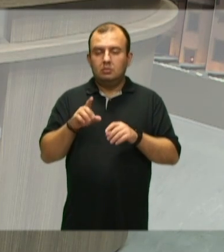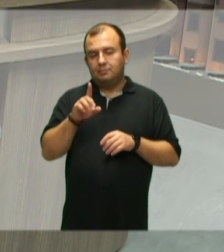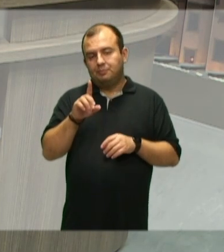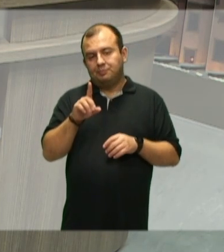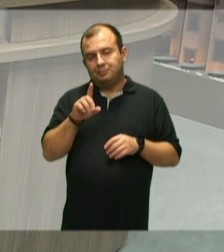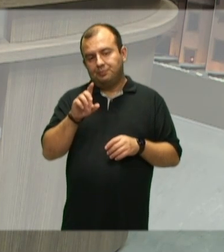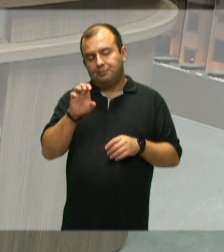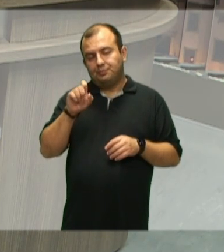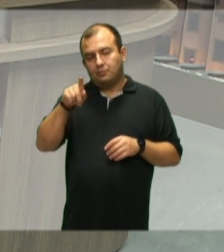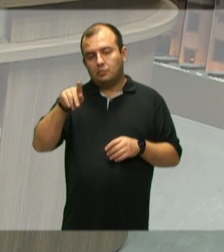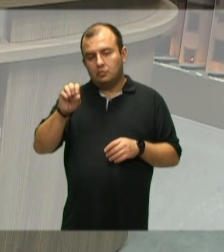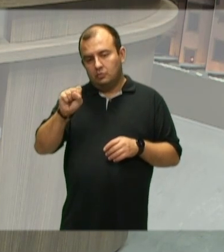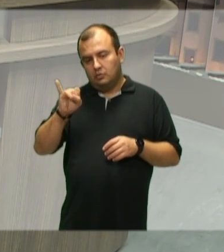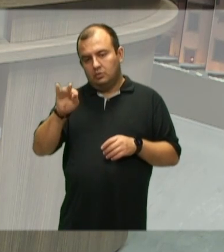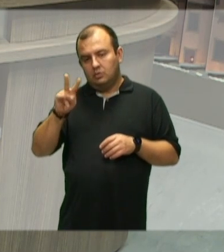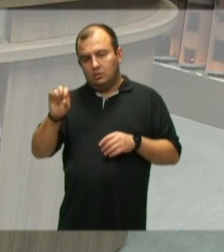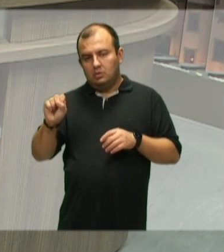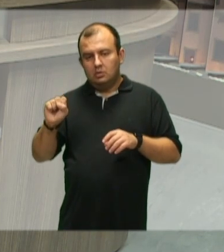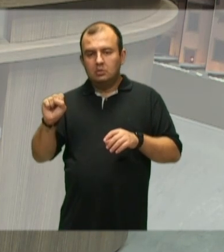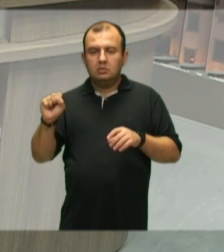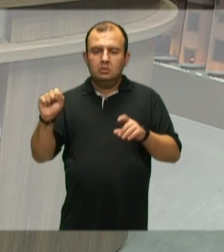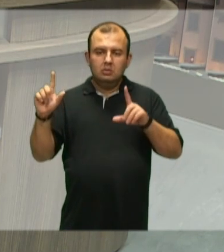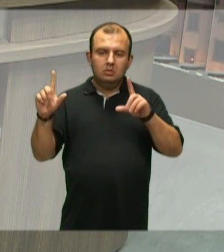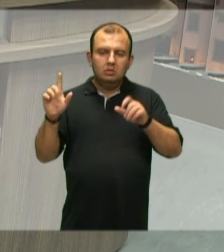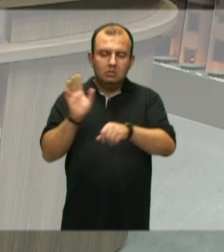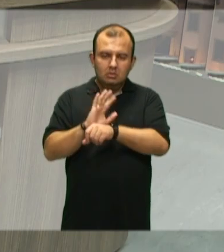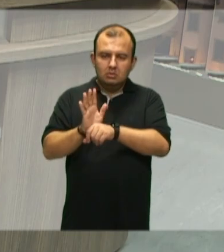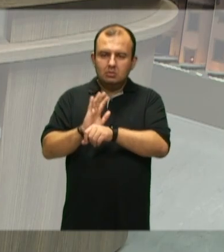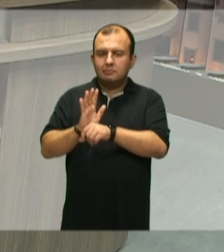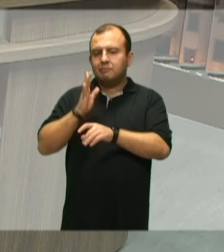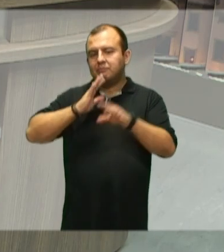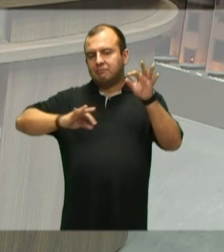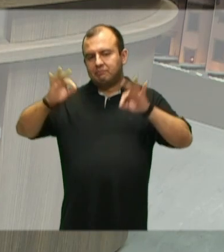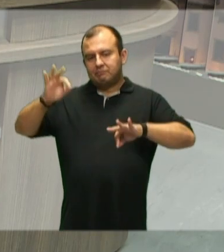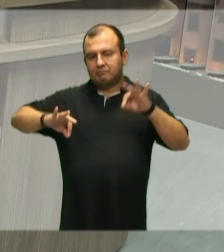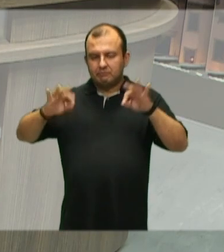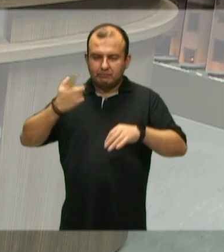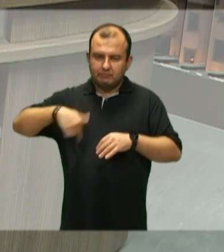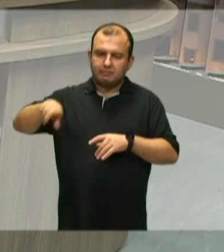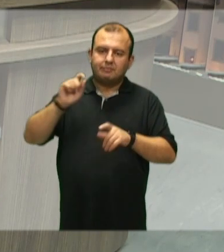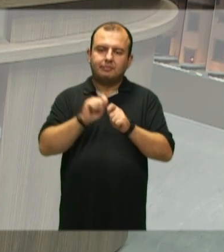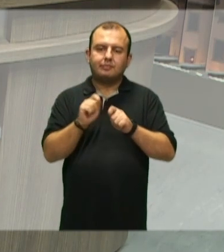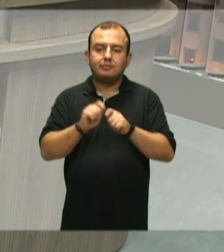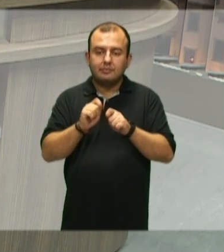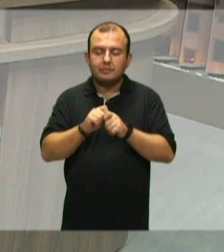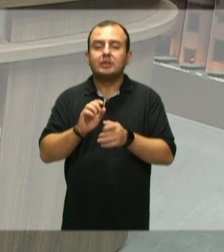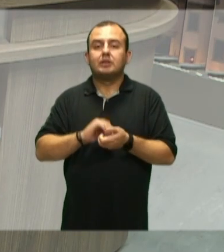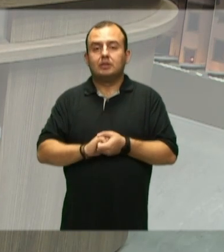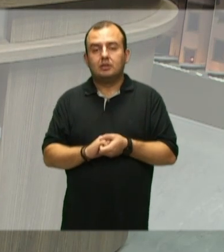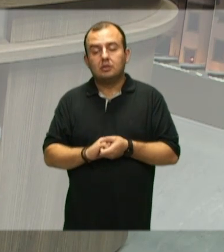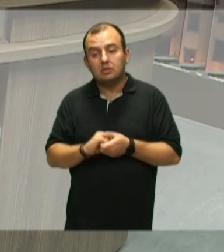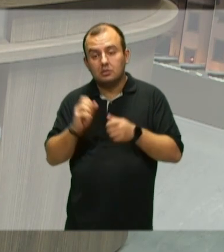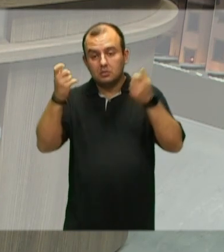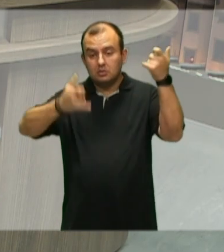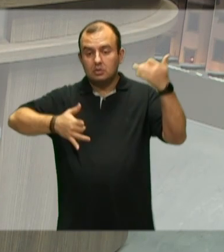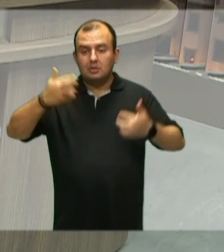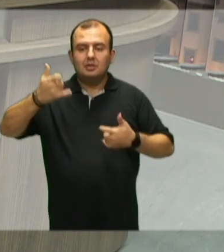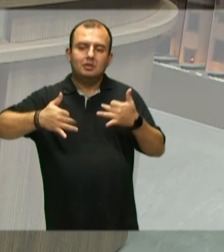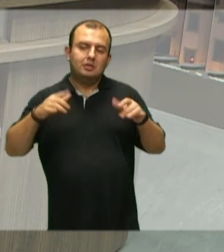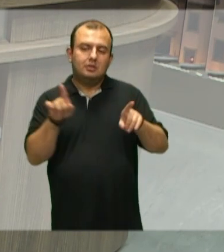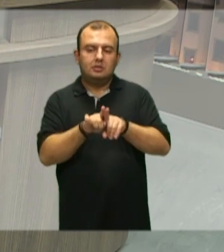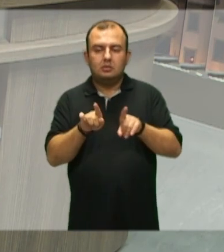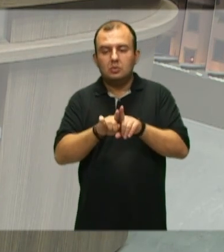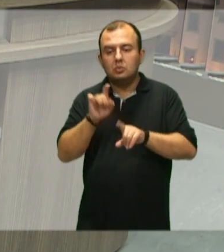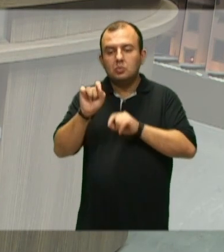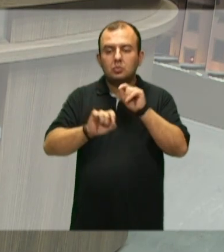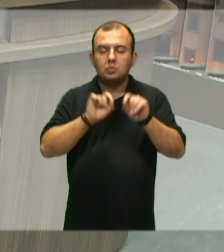né, onde eu vou trazer alguns registros em vídeo das peças que nós fizemos e vou explanar, né,